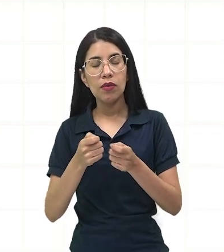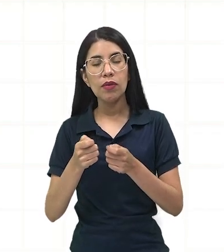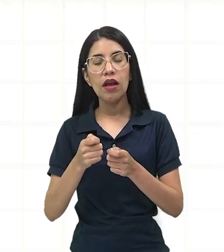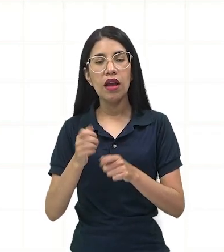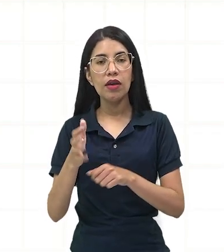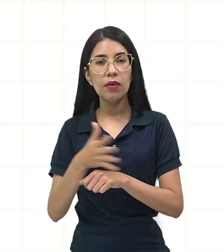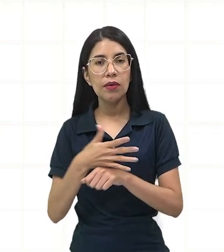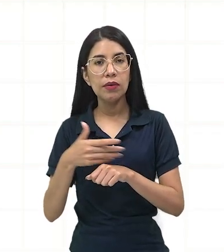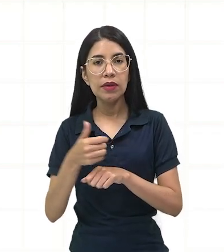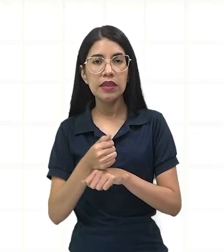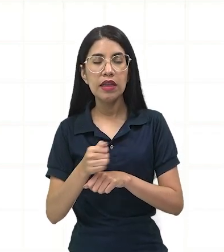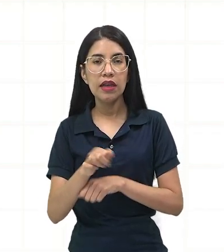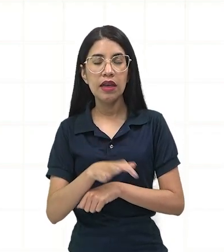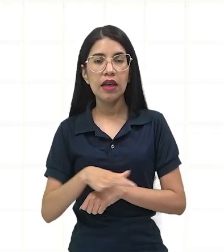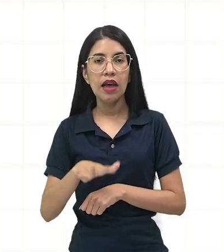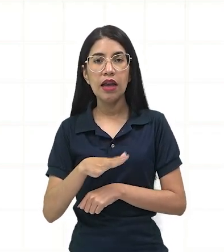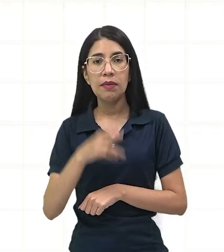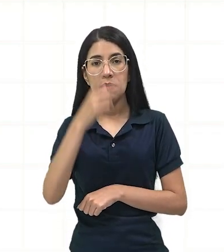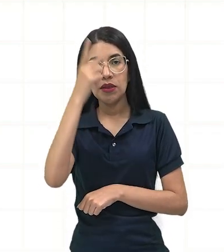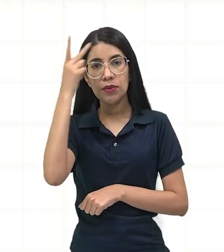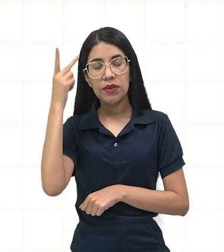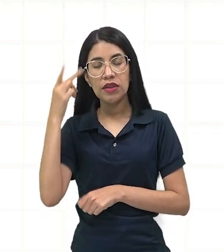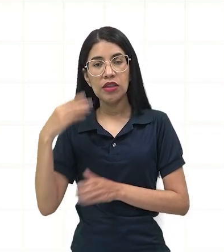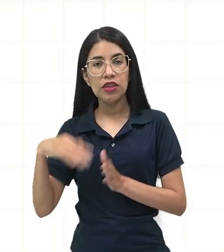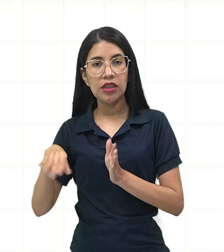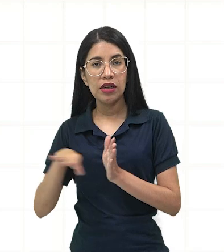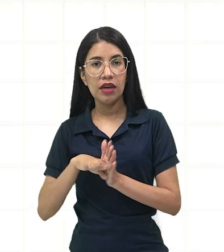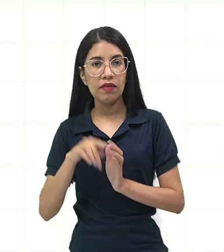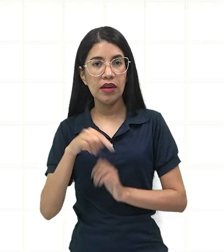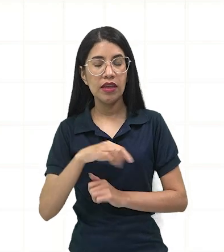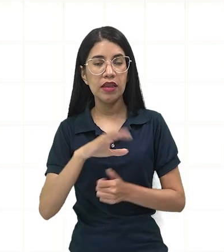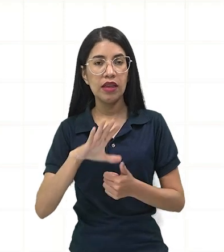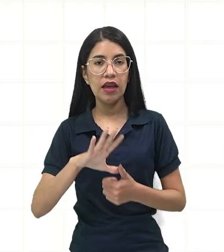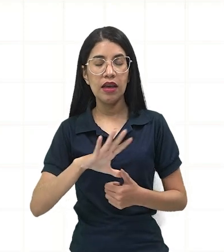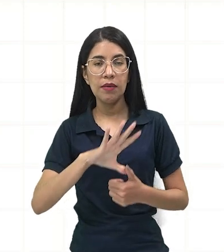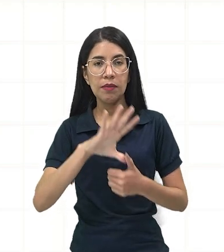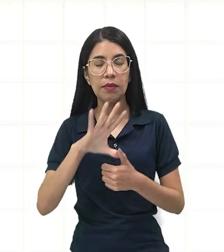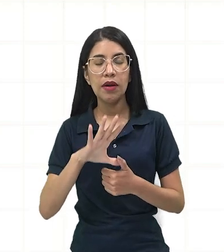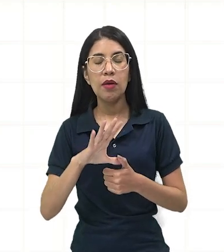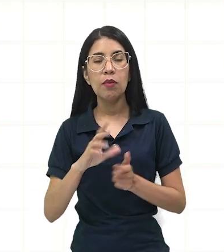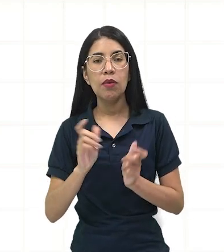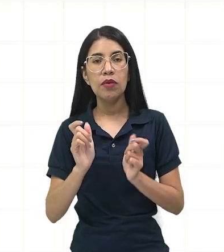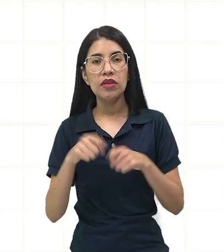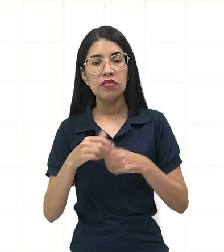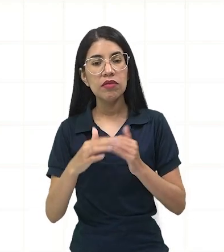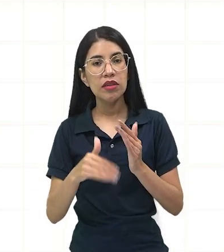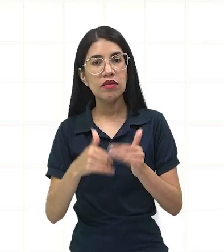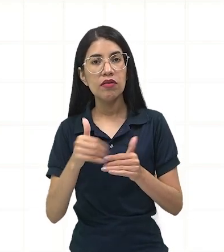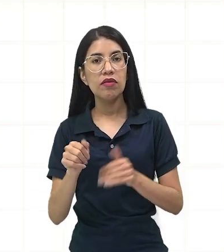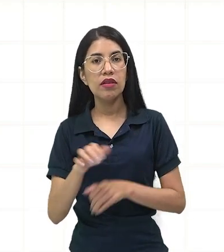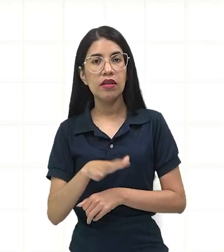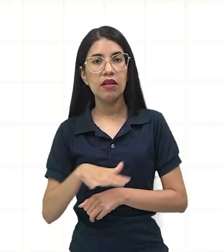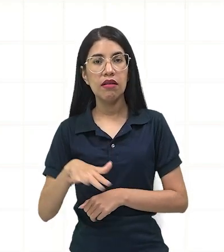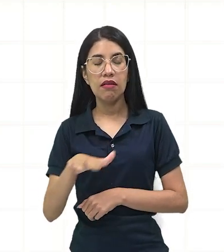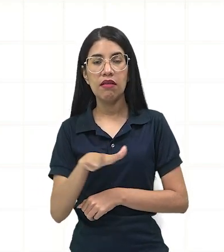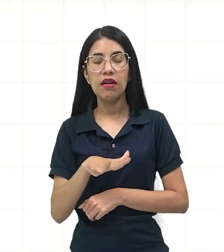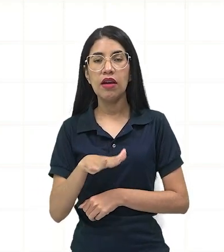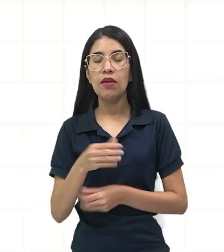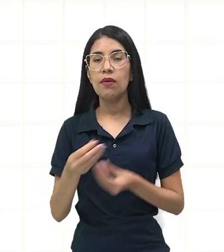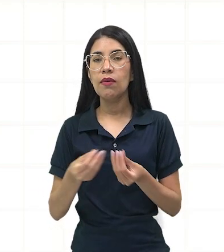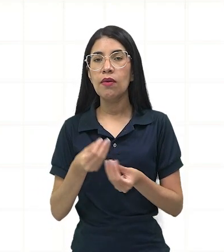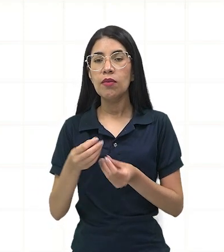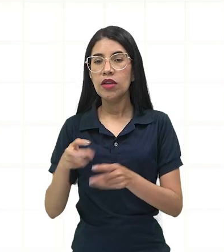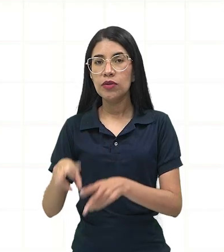Ou seja, pessoas vinham para cá a fim de desenvolver este território de alguma forma, ou